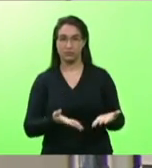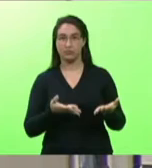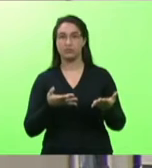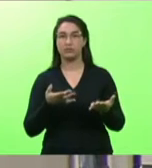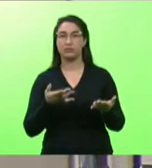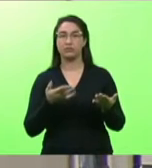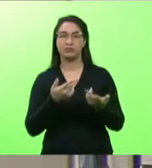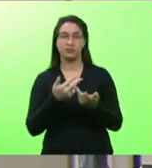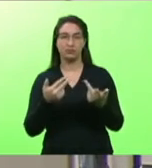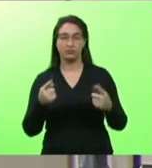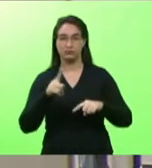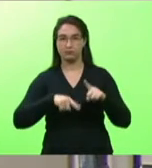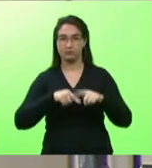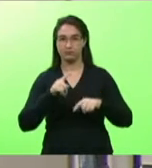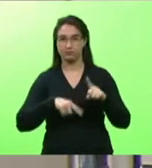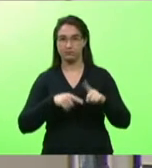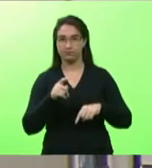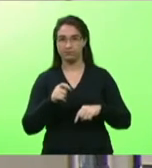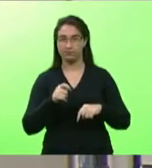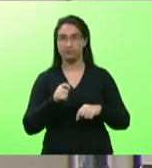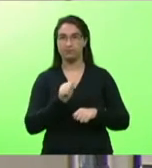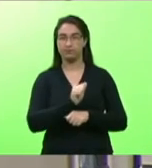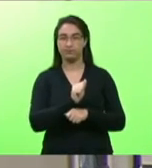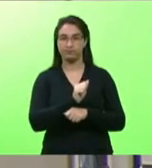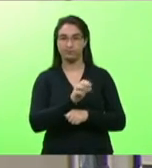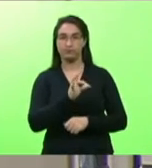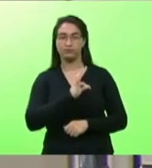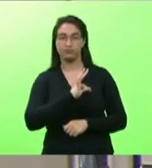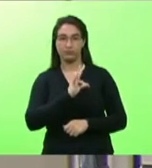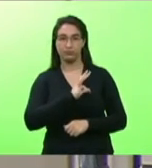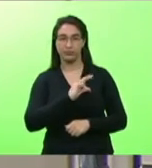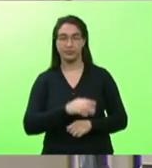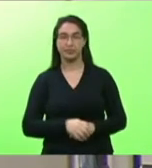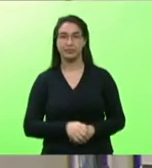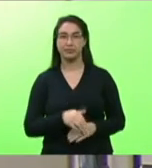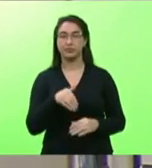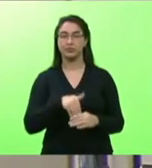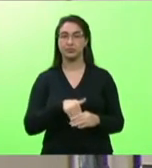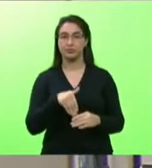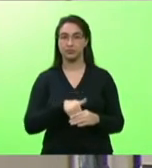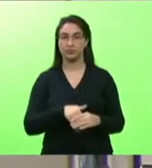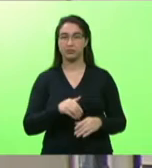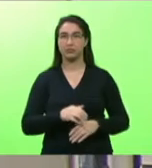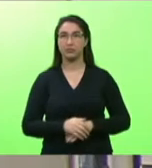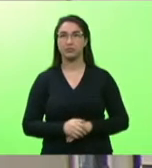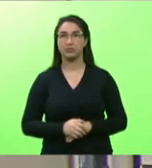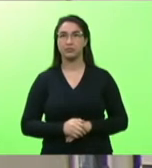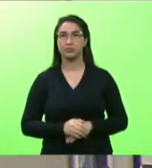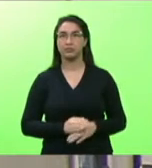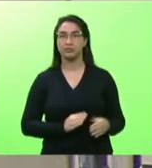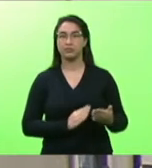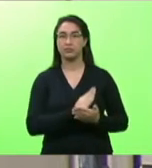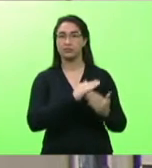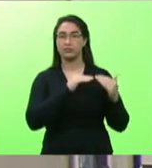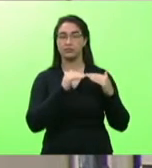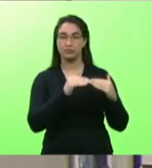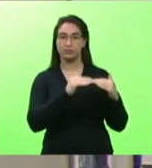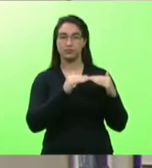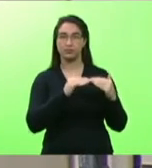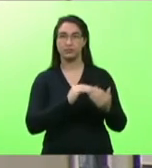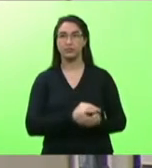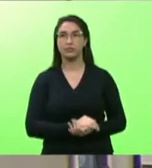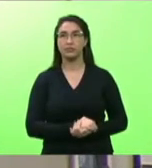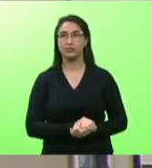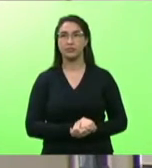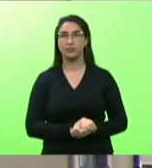serviço de assistência técnica em votação deputados que aprovam permaneçam como se encontra aprovado por